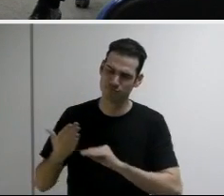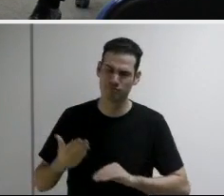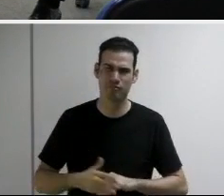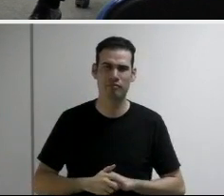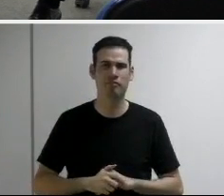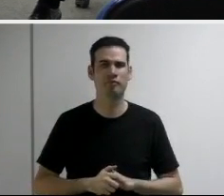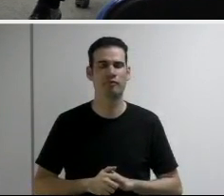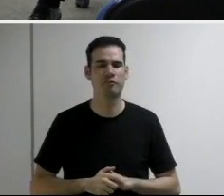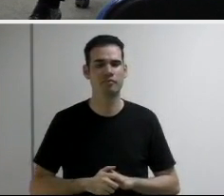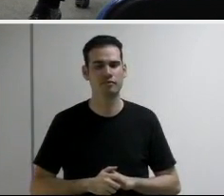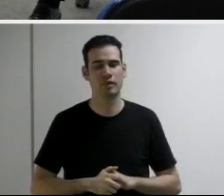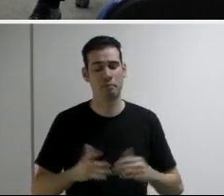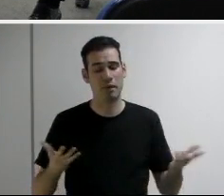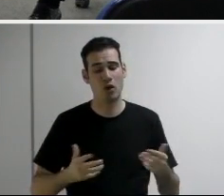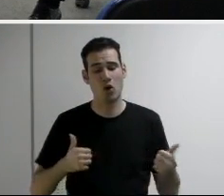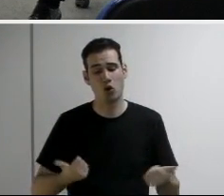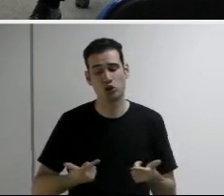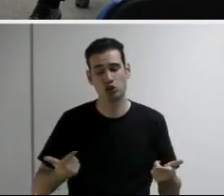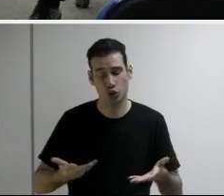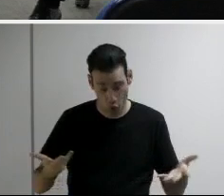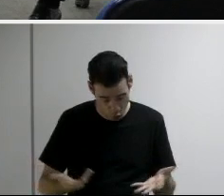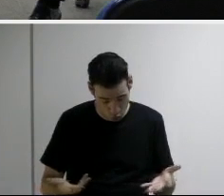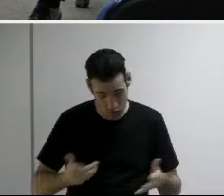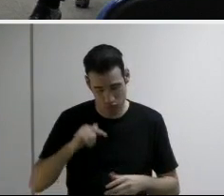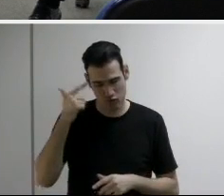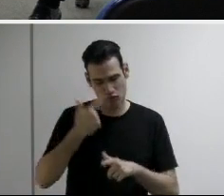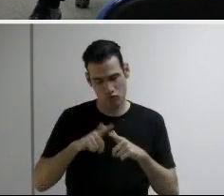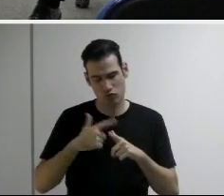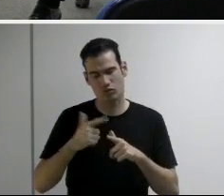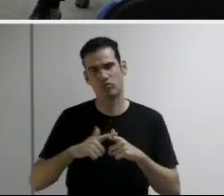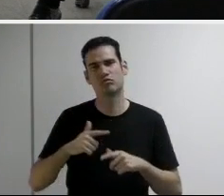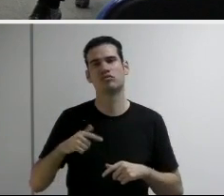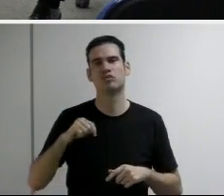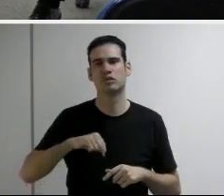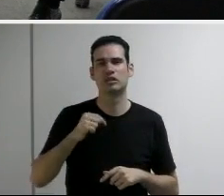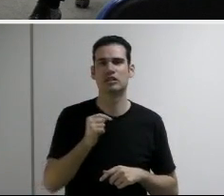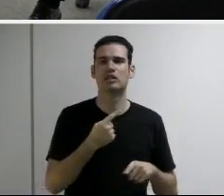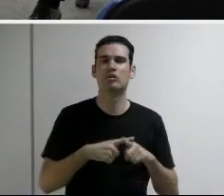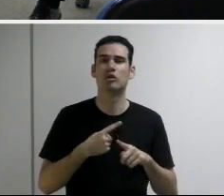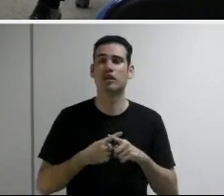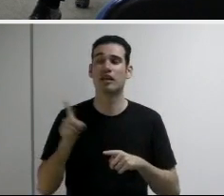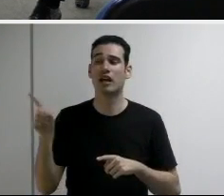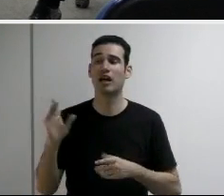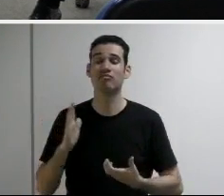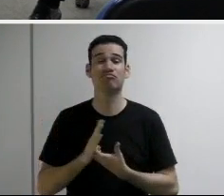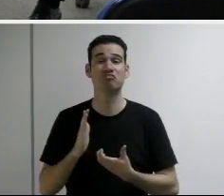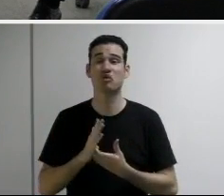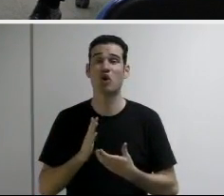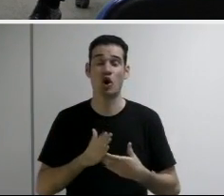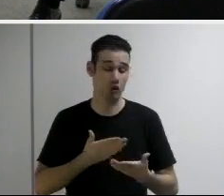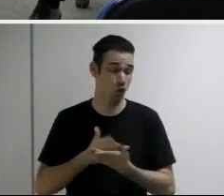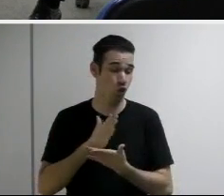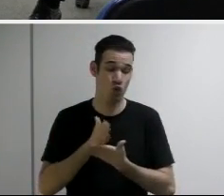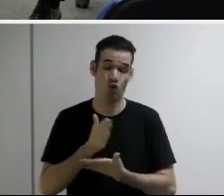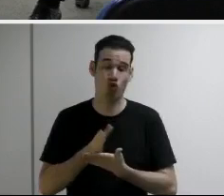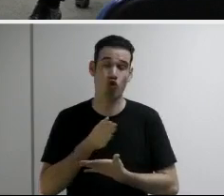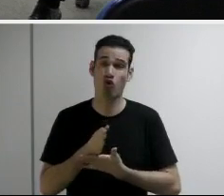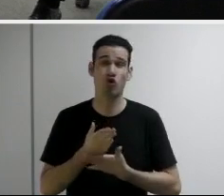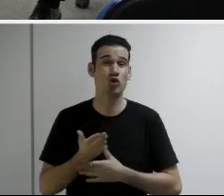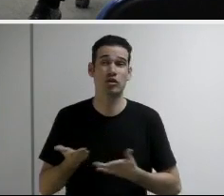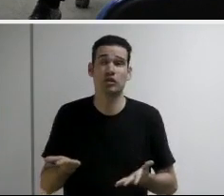problemático da forma como está hoje é a necessidade de aprovação do órgão competente, porque daí eu acabo, de certa